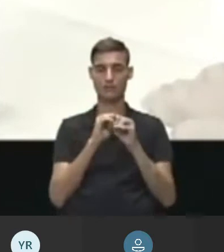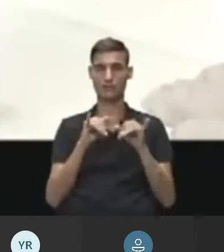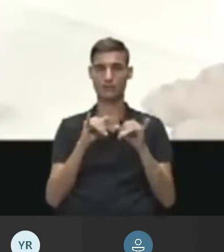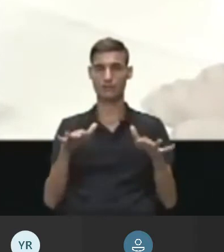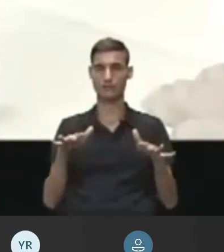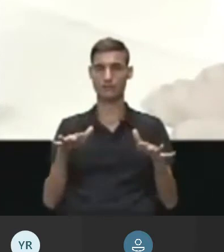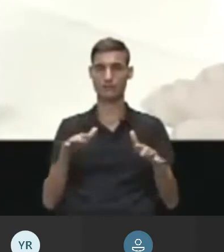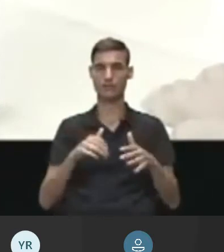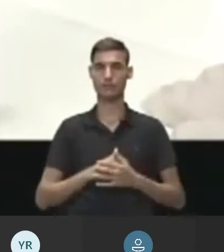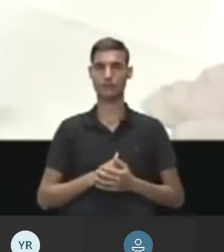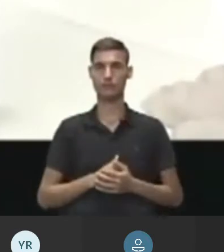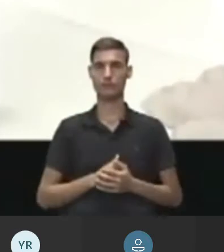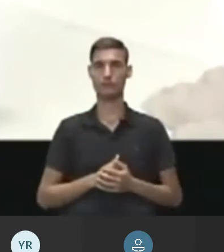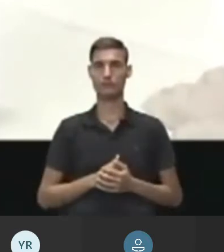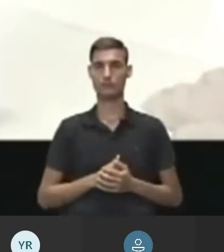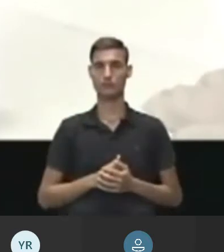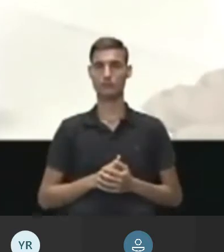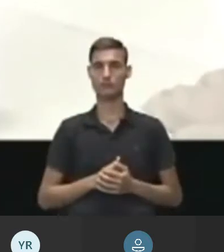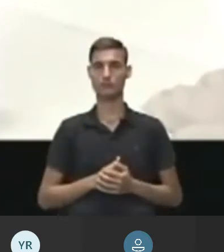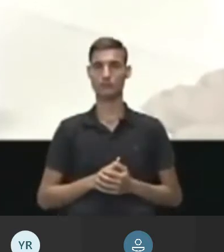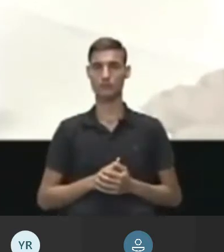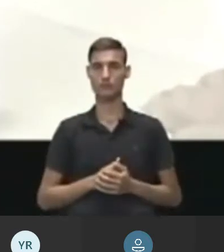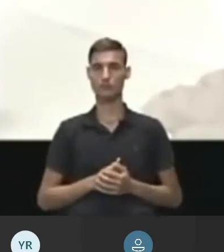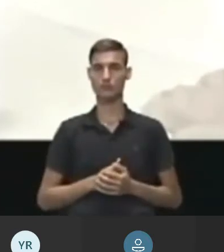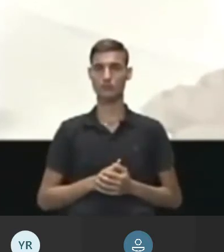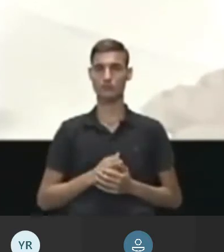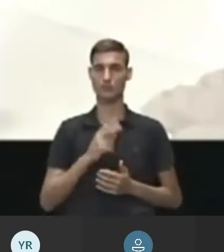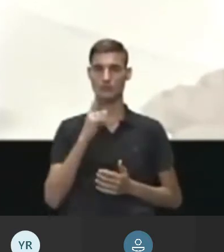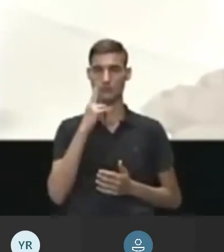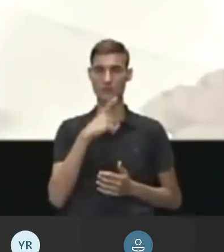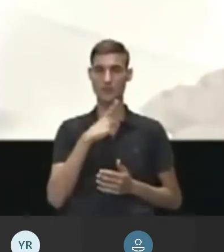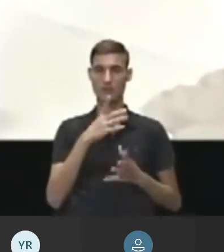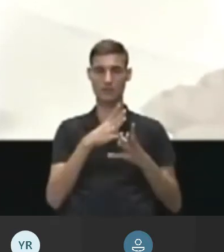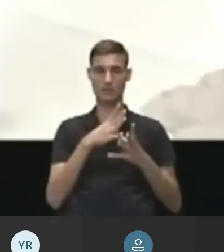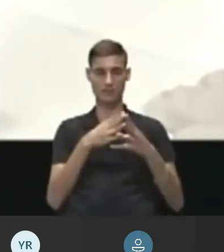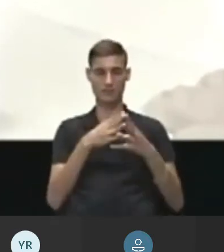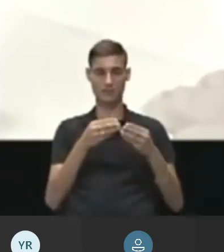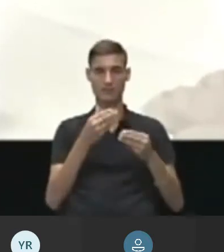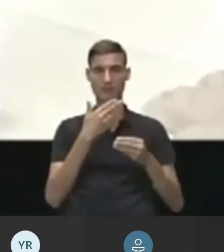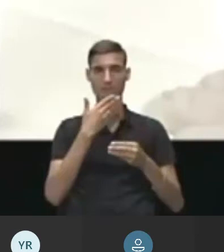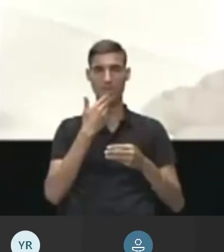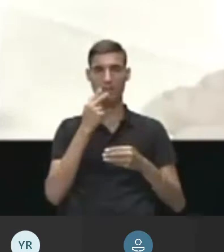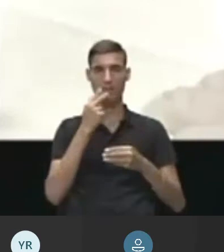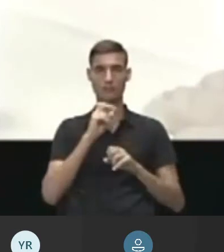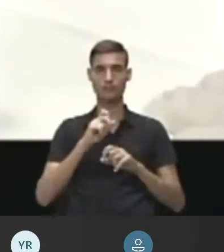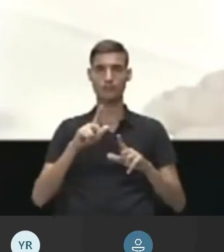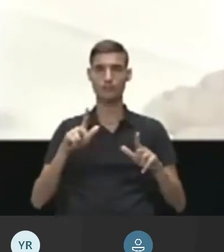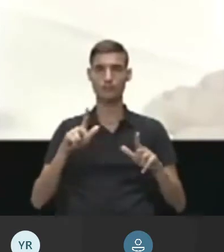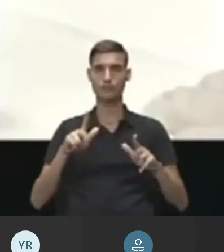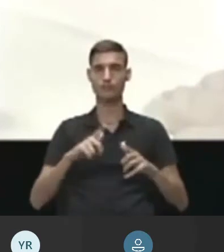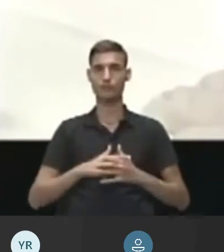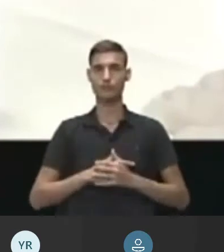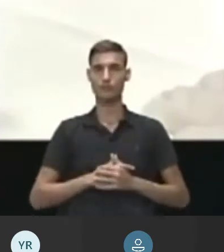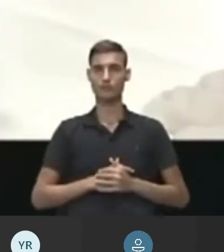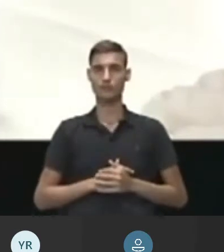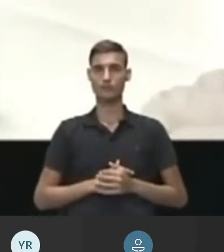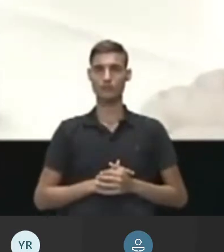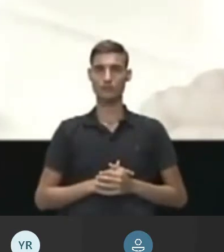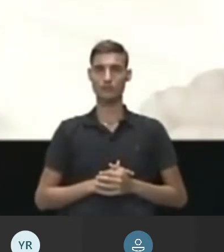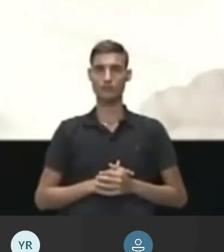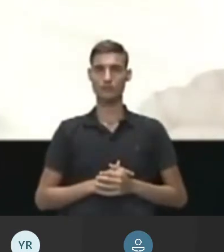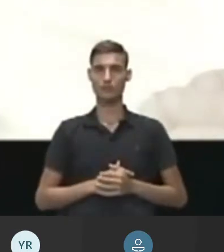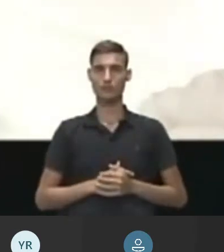ficar bem diferente das outras. Né? A separação vai ser bem mais nítida que as outras, já que as outras são